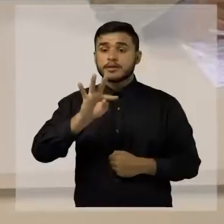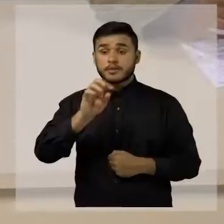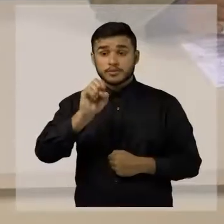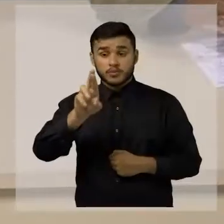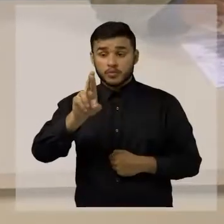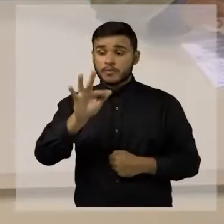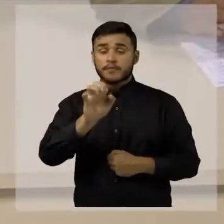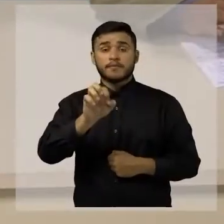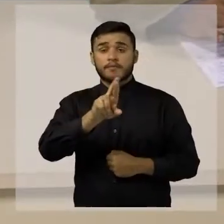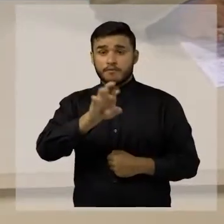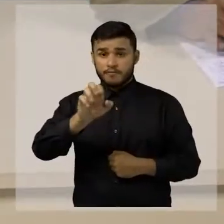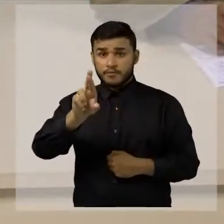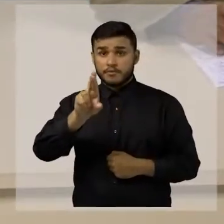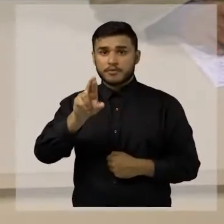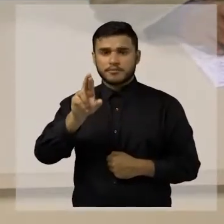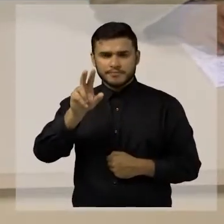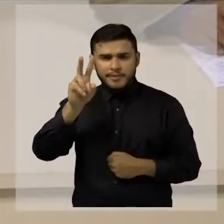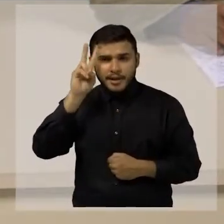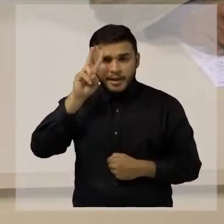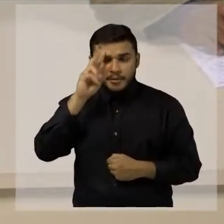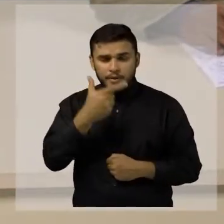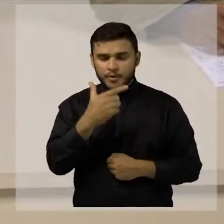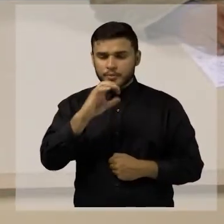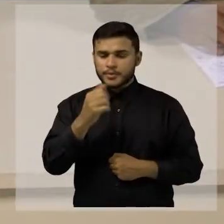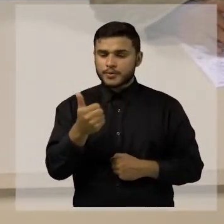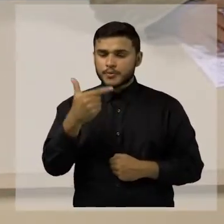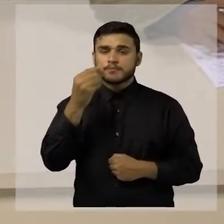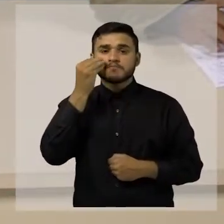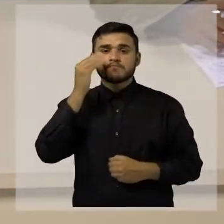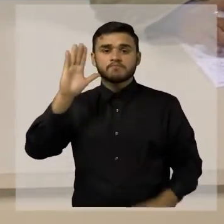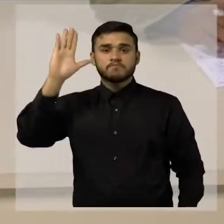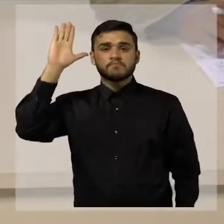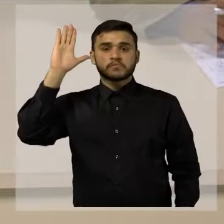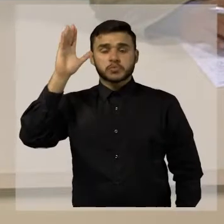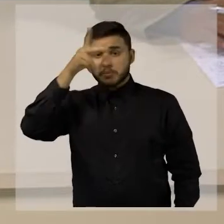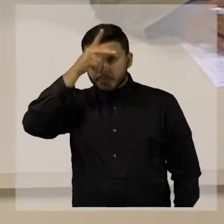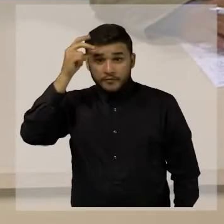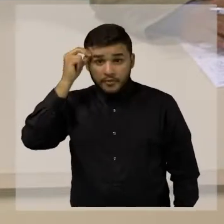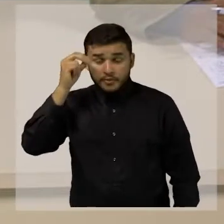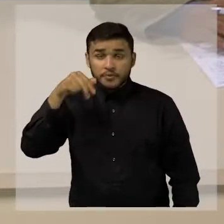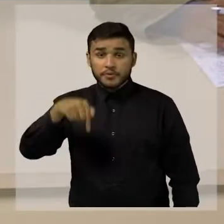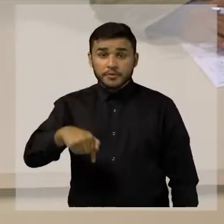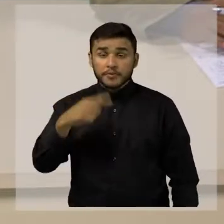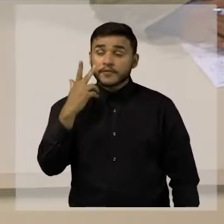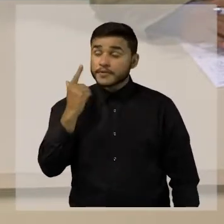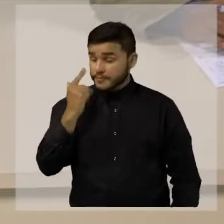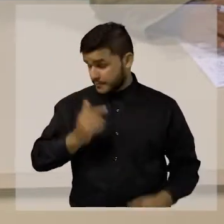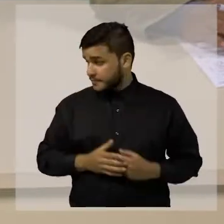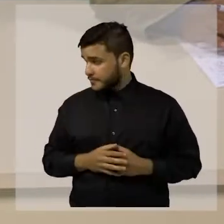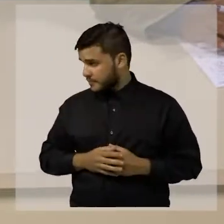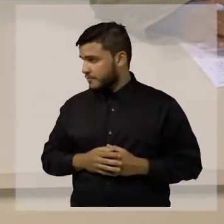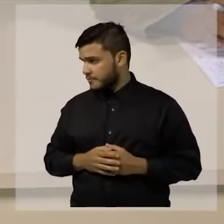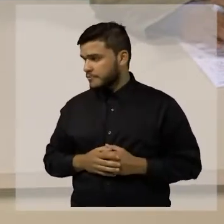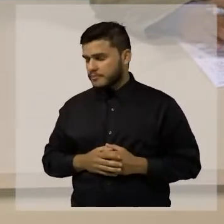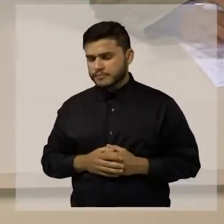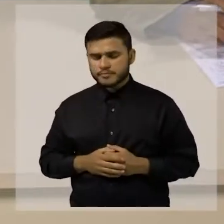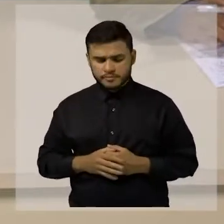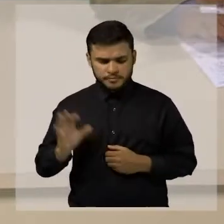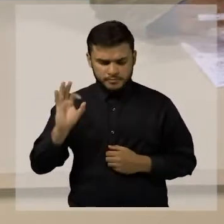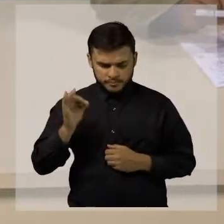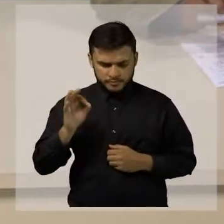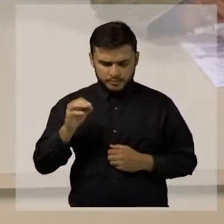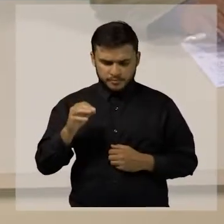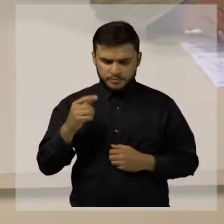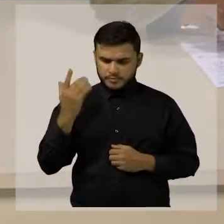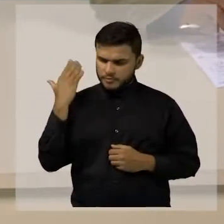aí? Existe. Existe esse eleitorado aí? Esse eleitor, em 2016, ele se dividiu entre capitão Wagner e o prefeito